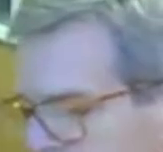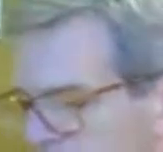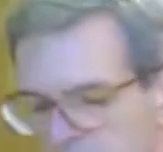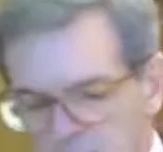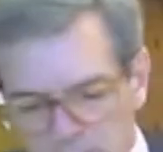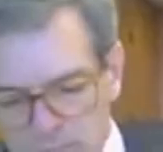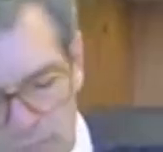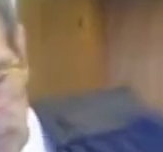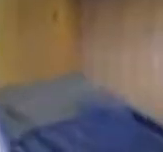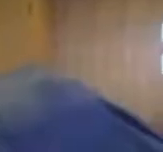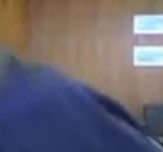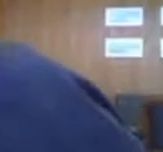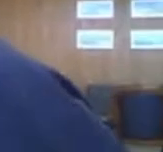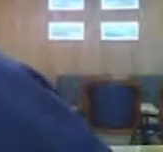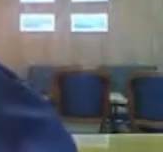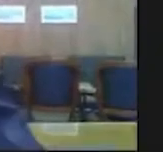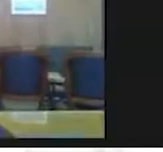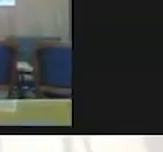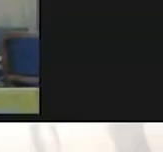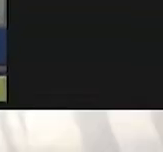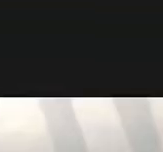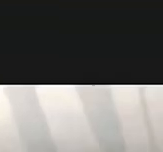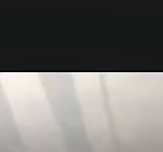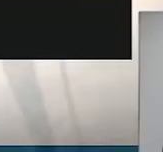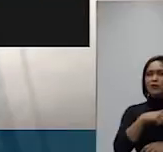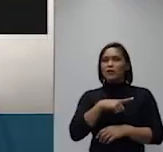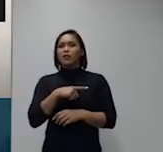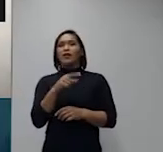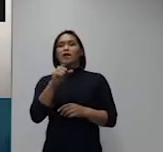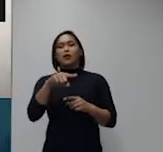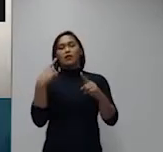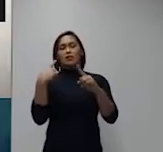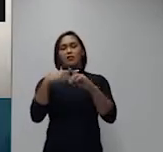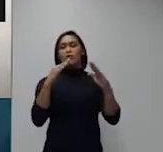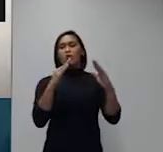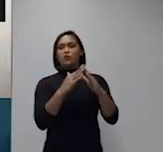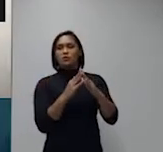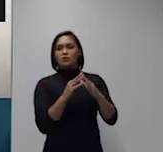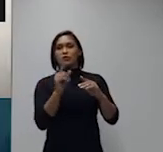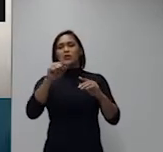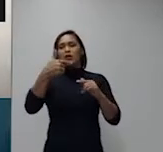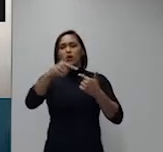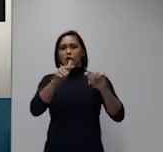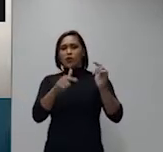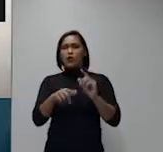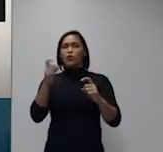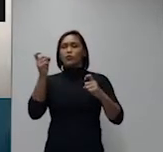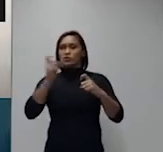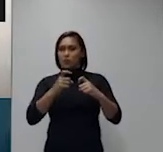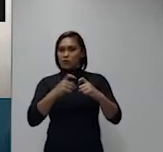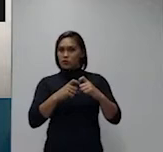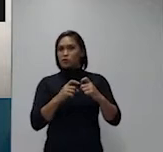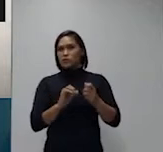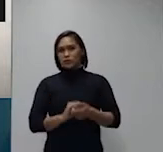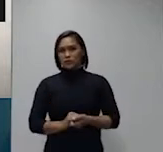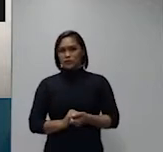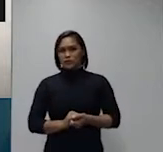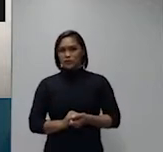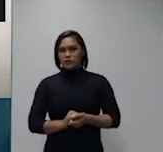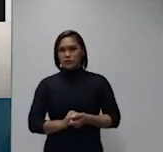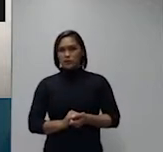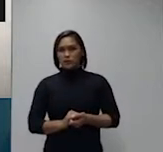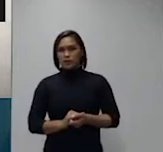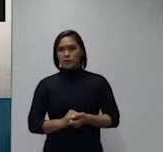responsabilidade do próprio hospital perante o consumidor Pois é uma condição indispensável para que o estabelecimento respondem solidariamente